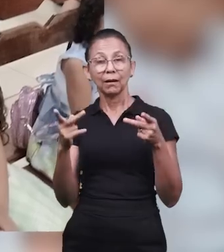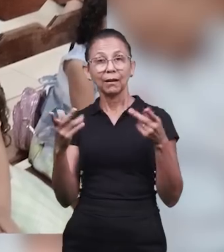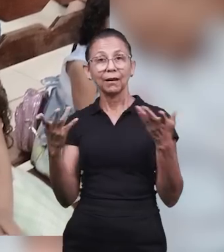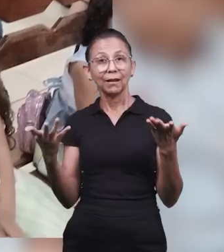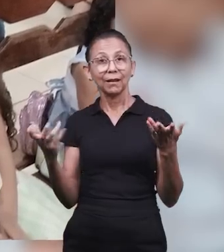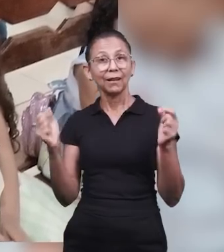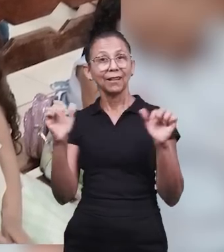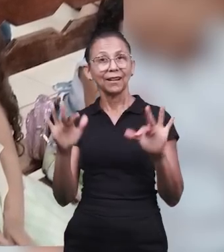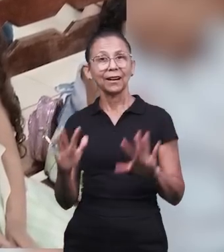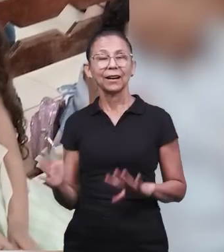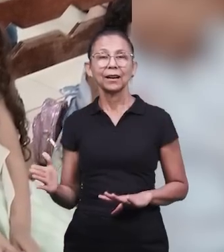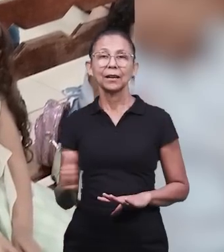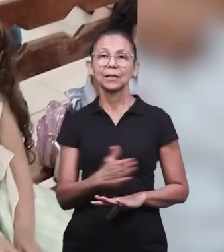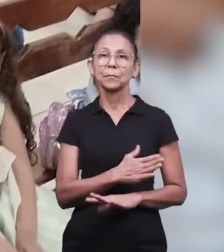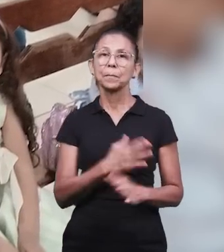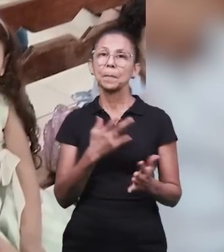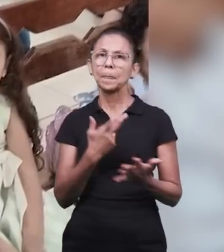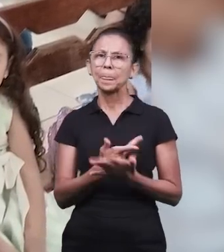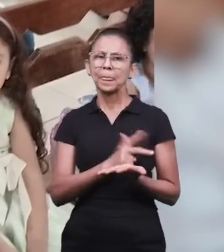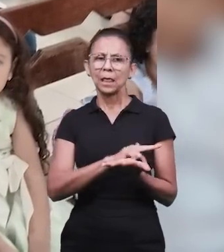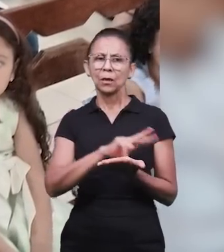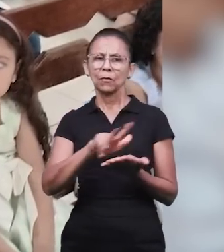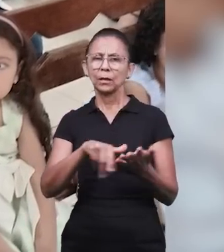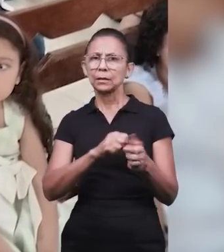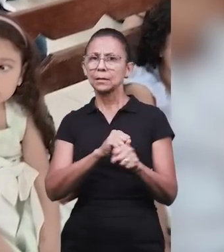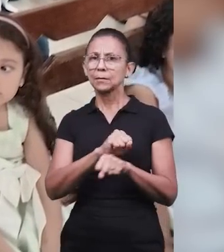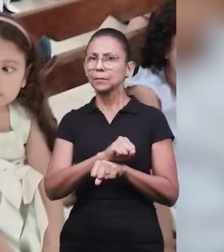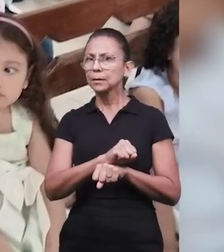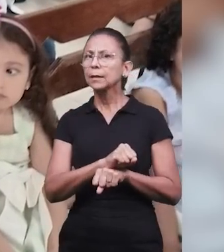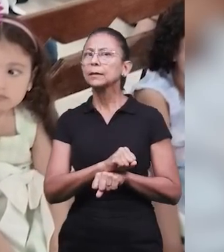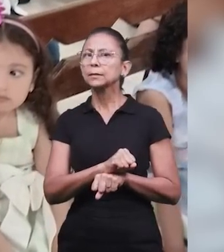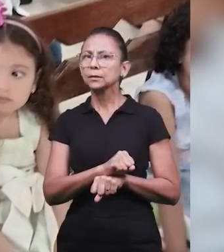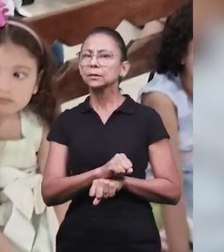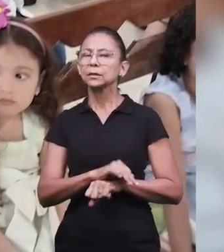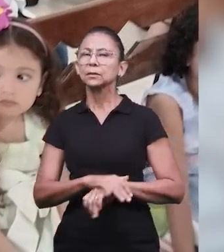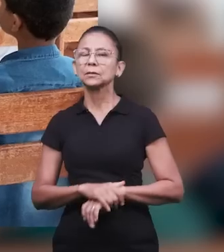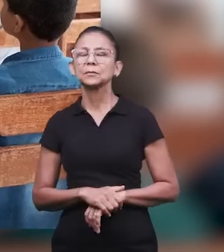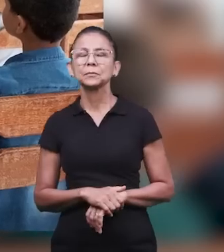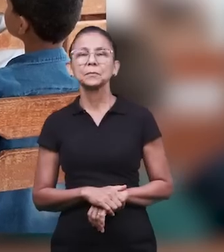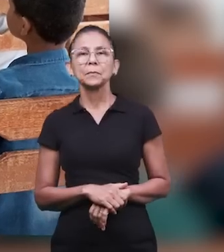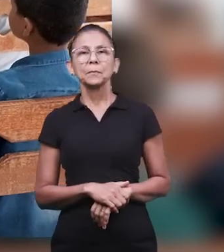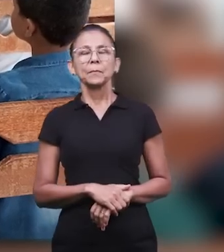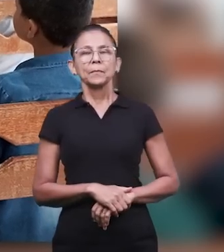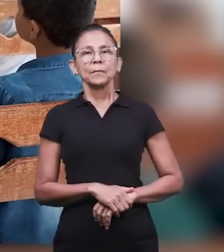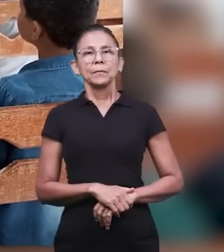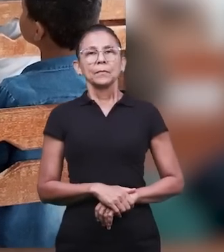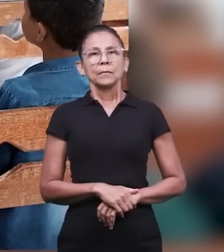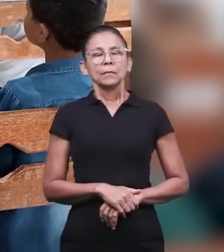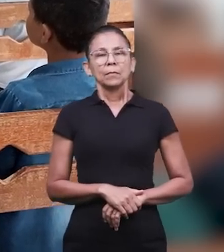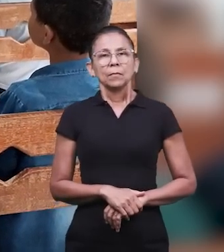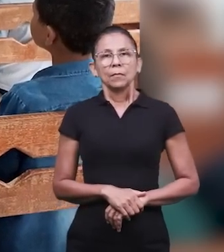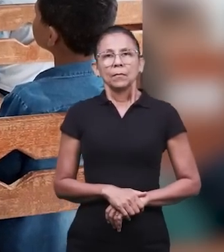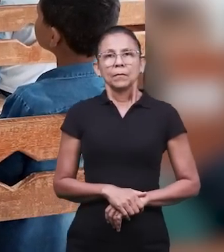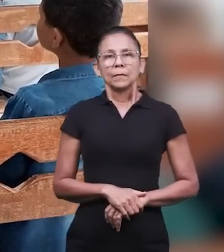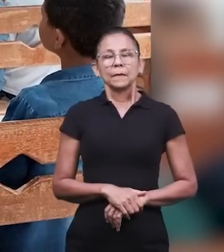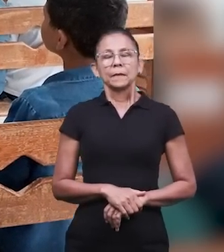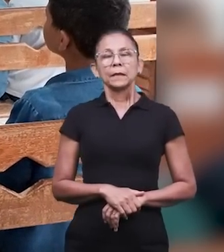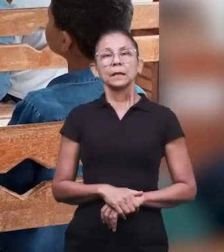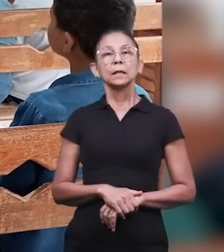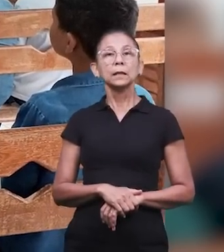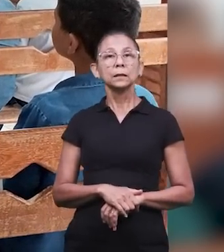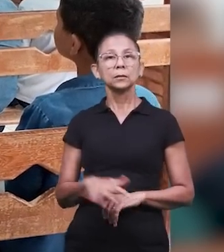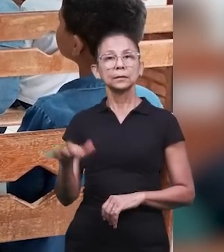No domingo foram realizados vários seminários também. Nas cidades de São Geraldo do Araguaia, na responsabilidade do